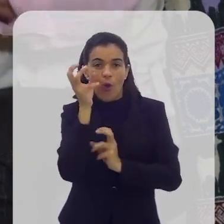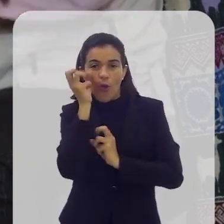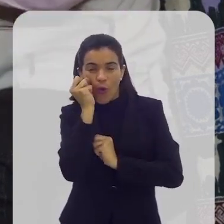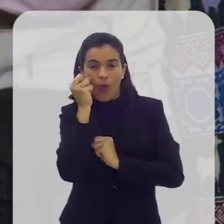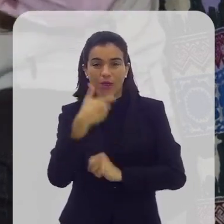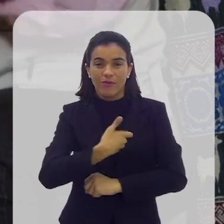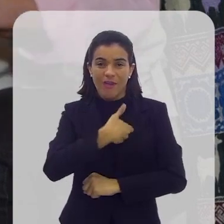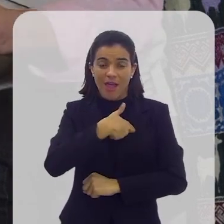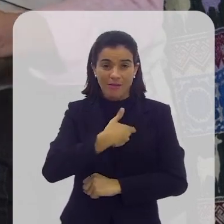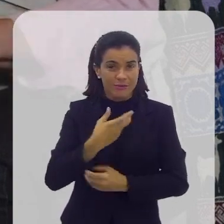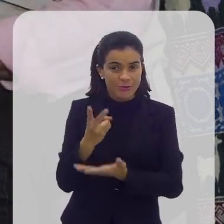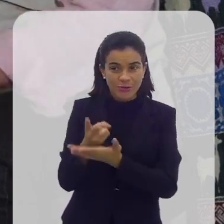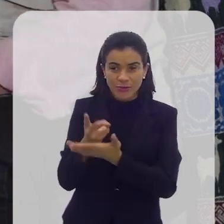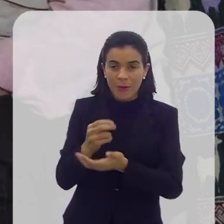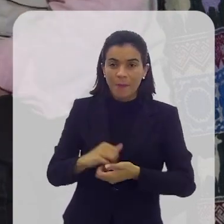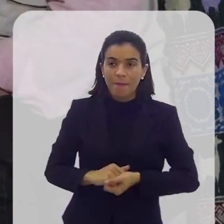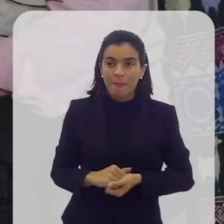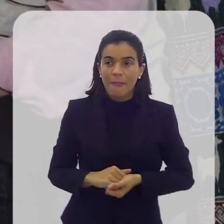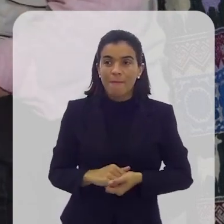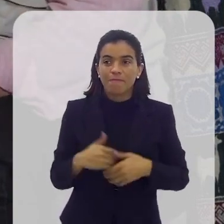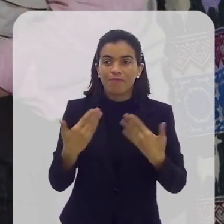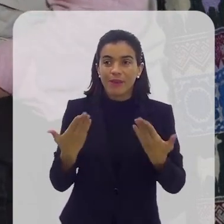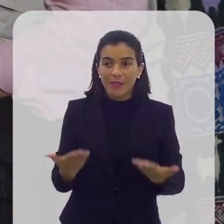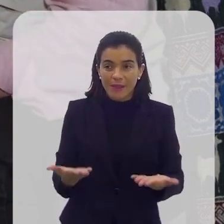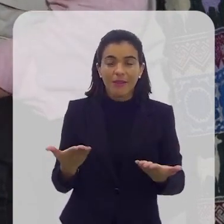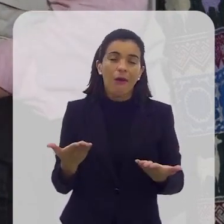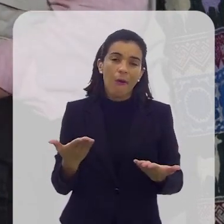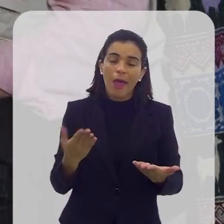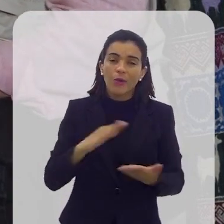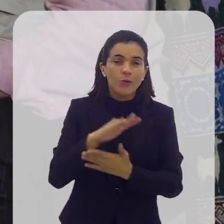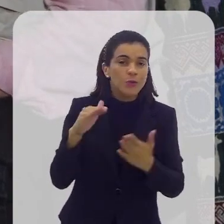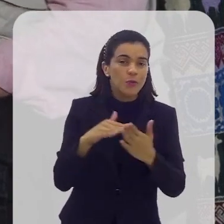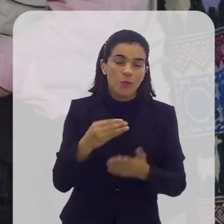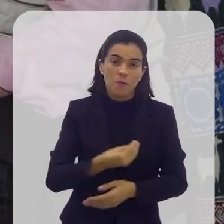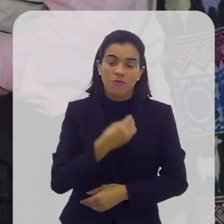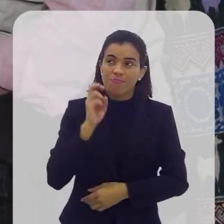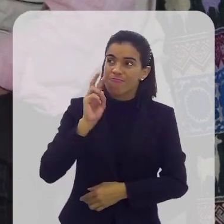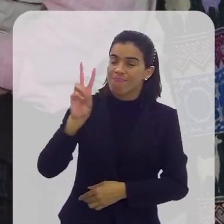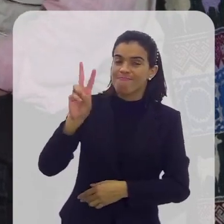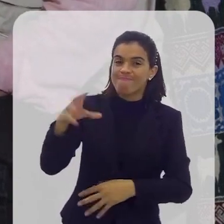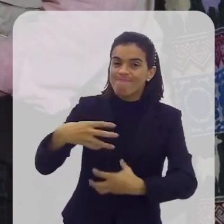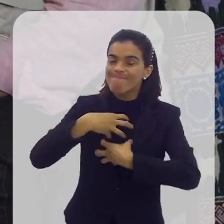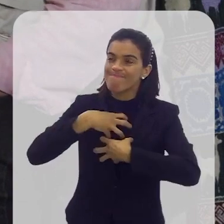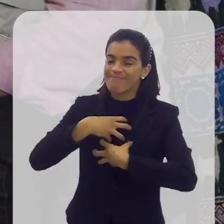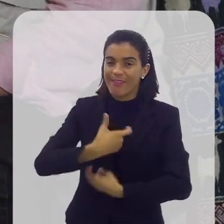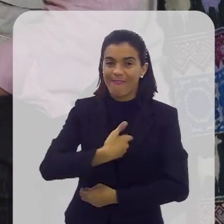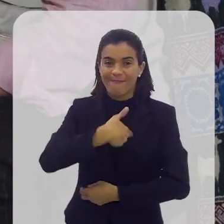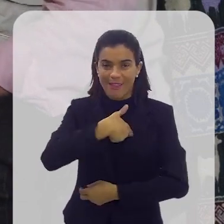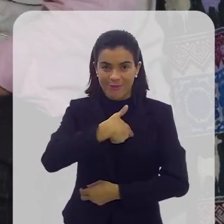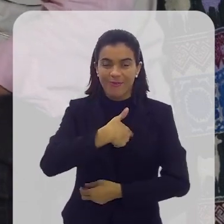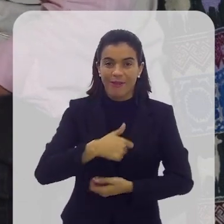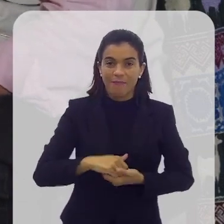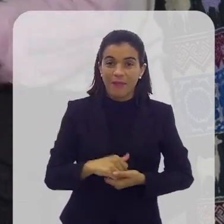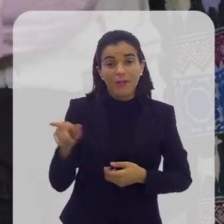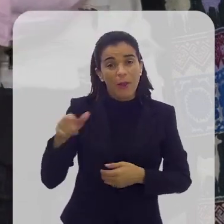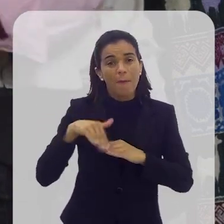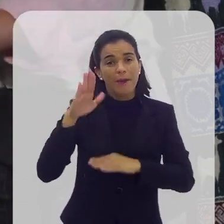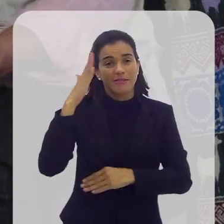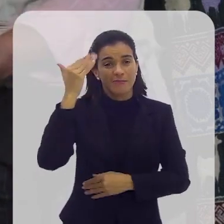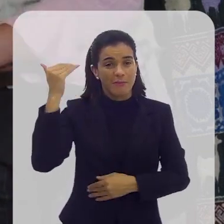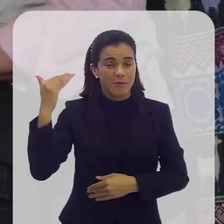muitos presentes. Então, o acervo que nós temos, o acervo museológico com maior, o